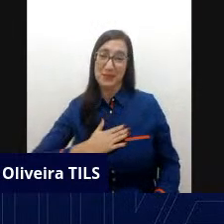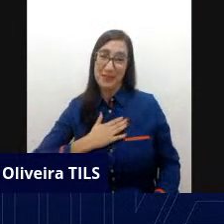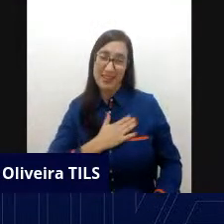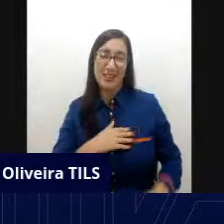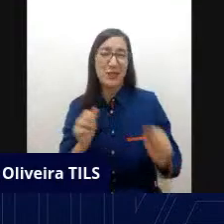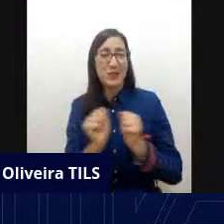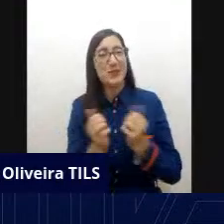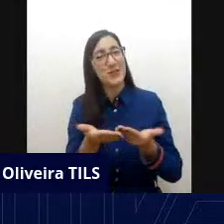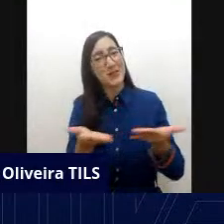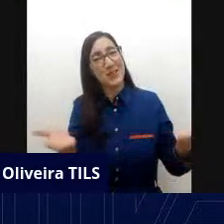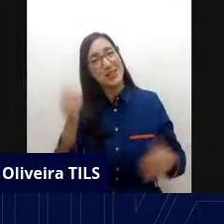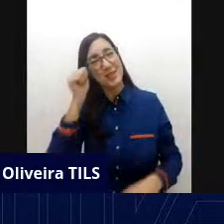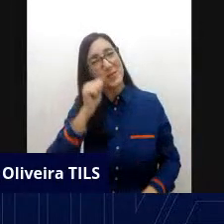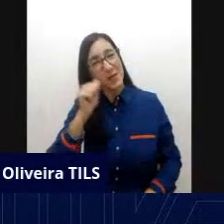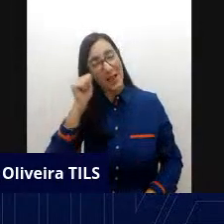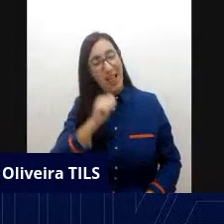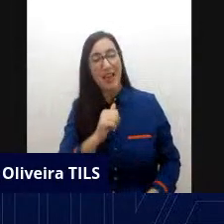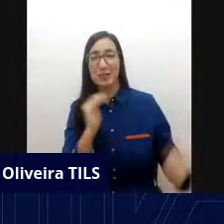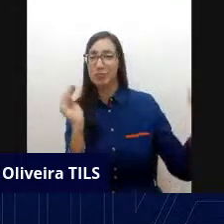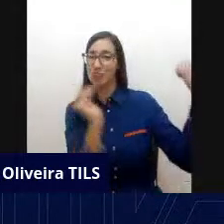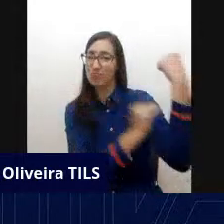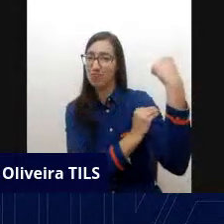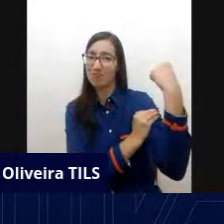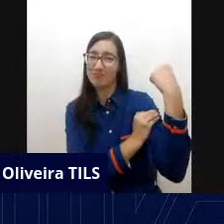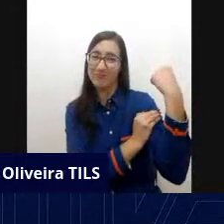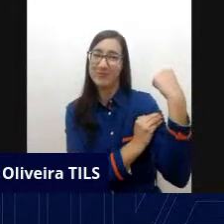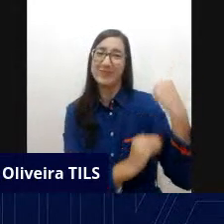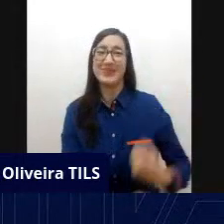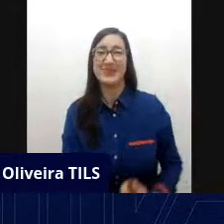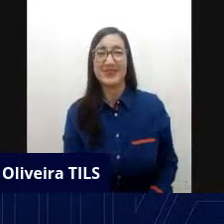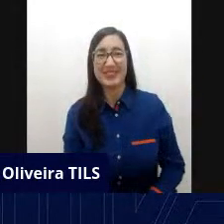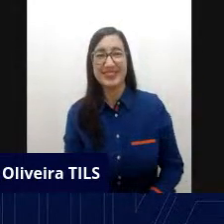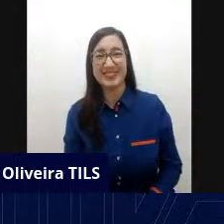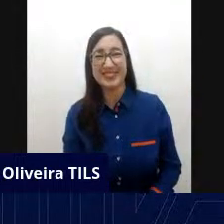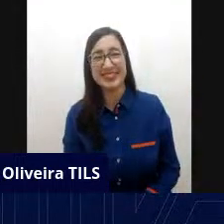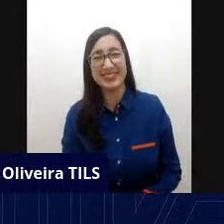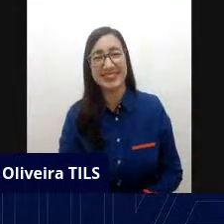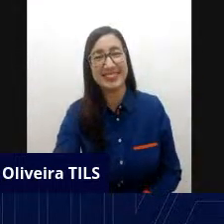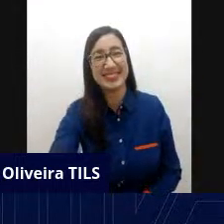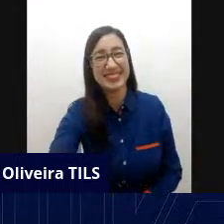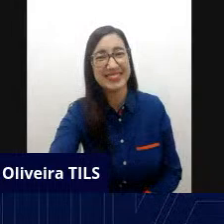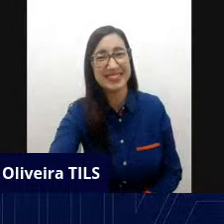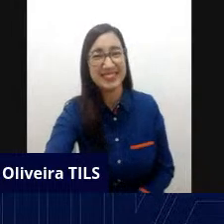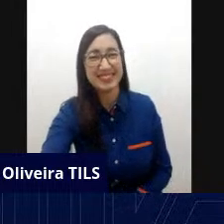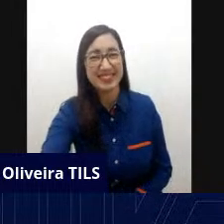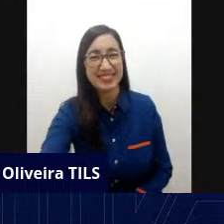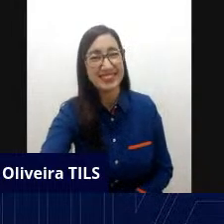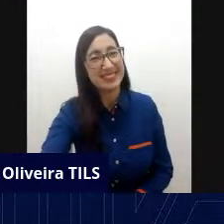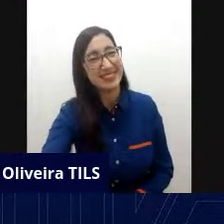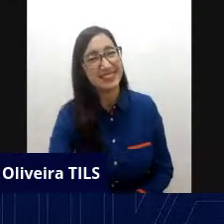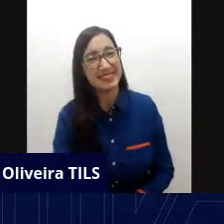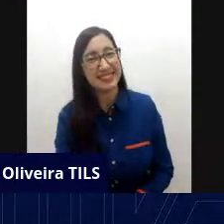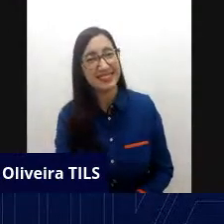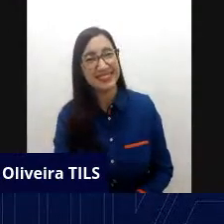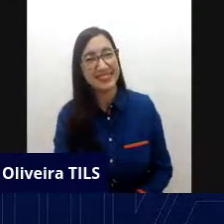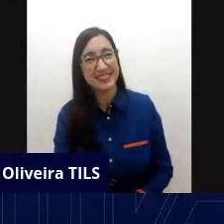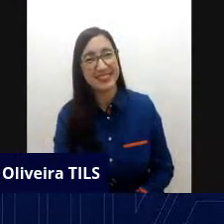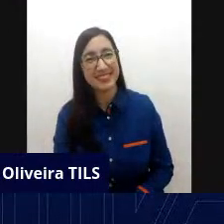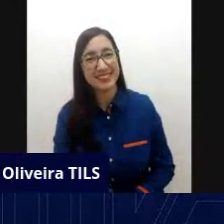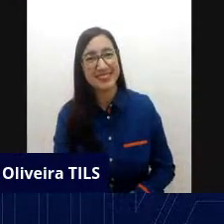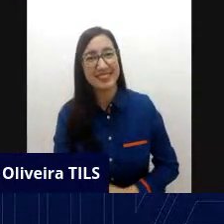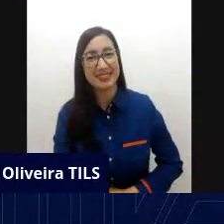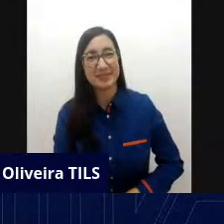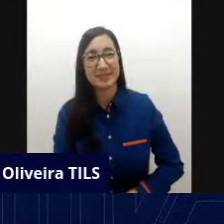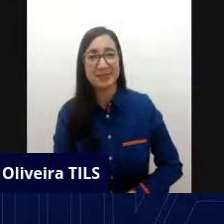tão comprometidas, né? Com a nossa... Desculpa, digo eu. Uma honra, Luísa. Uma honra, Luísa, escutar vocês. Prazer,